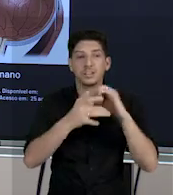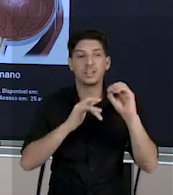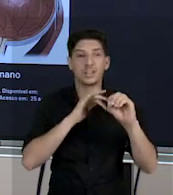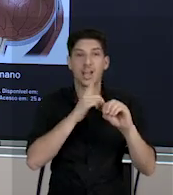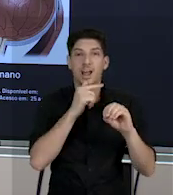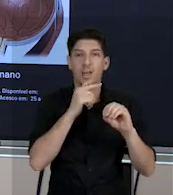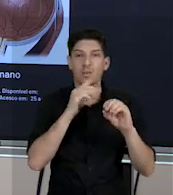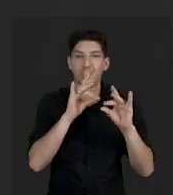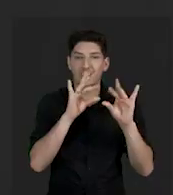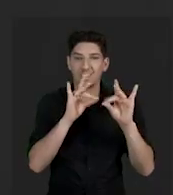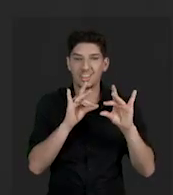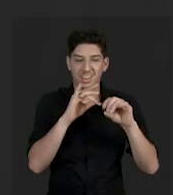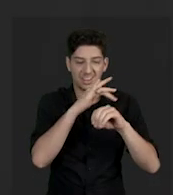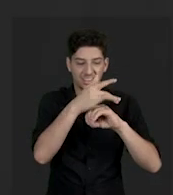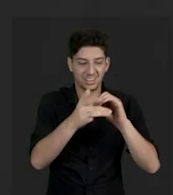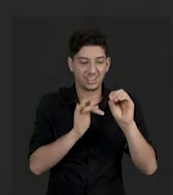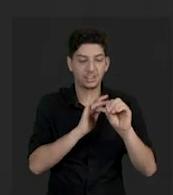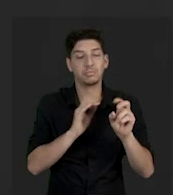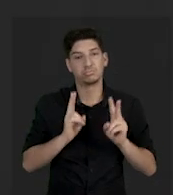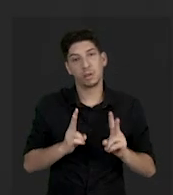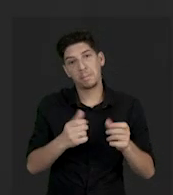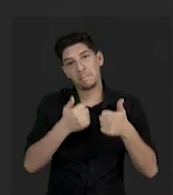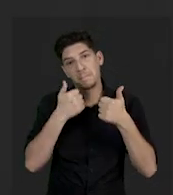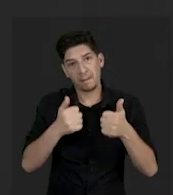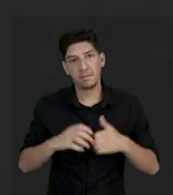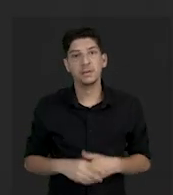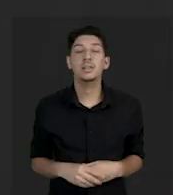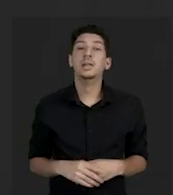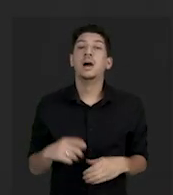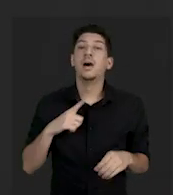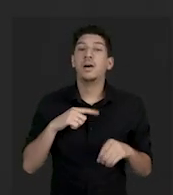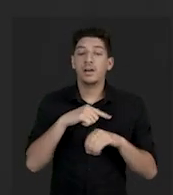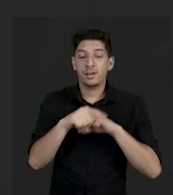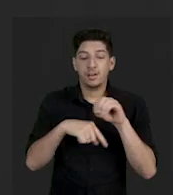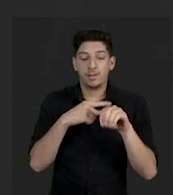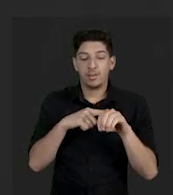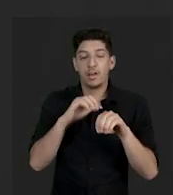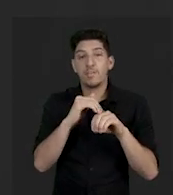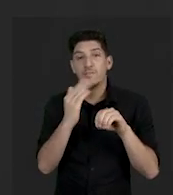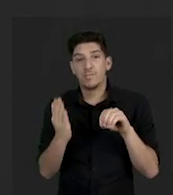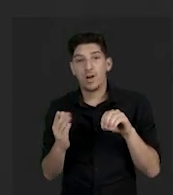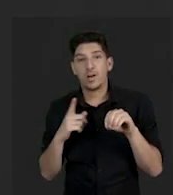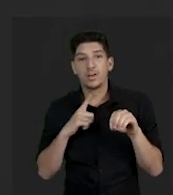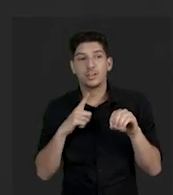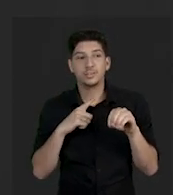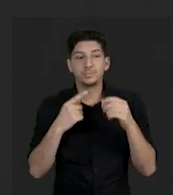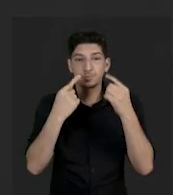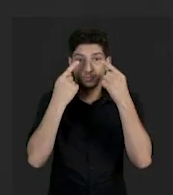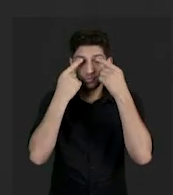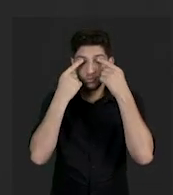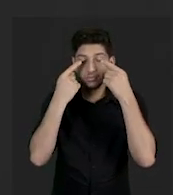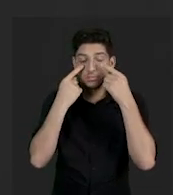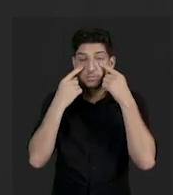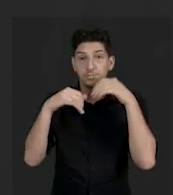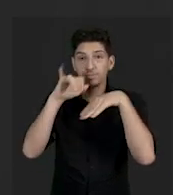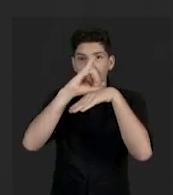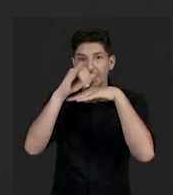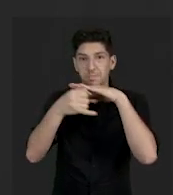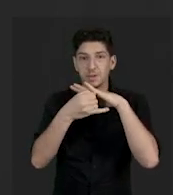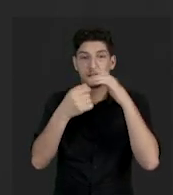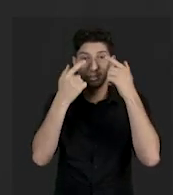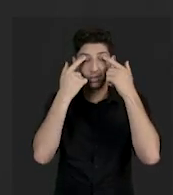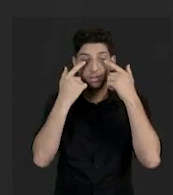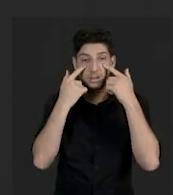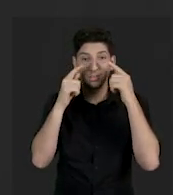funcionamento deles. Então, a gente tem a parte externa do olho recoberto pelas duas pálpebras, superior e inferior, e a gente tem